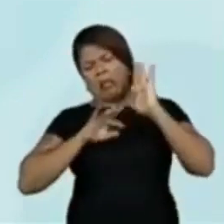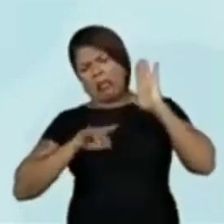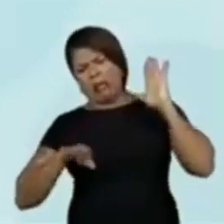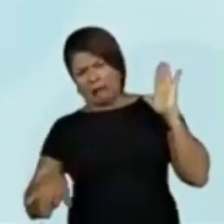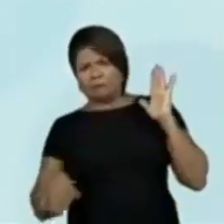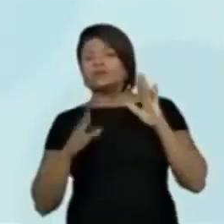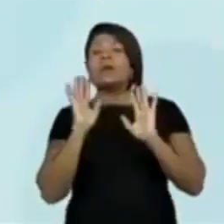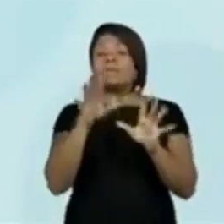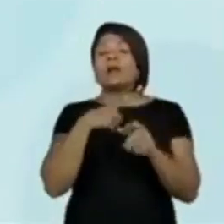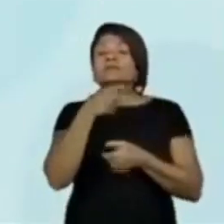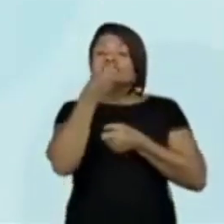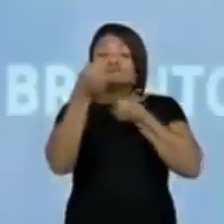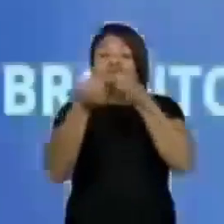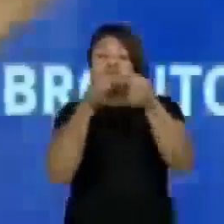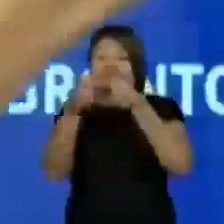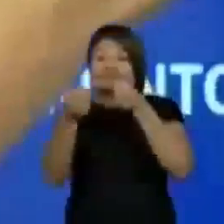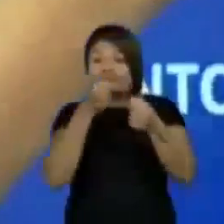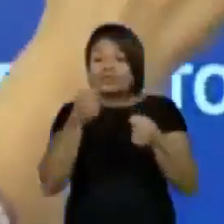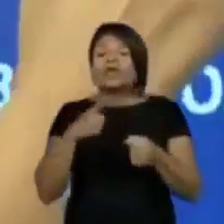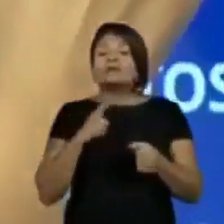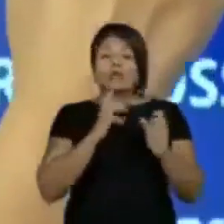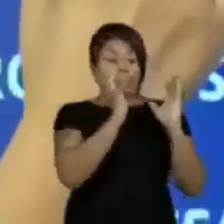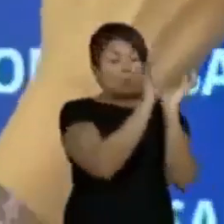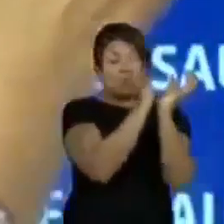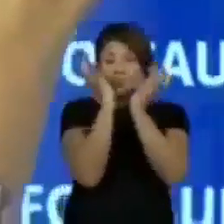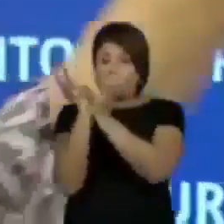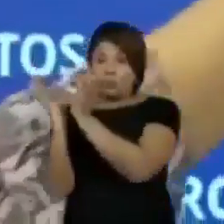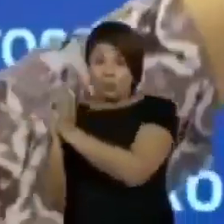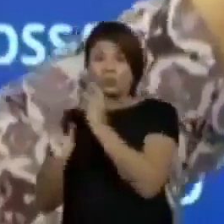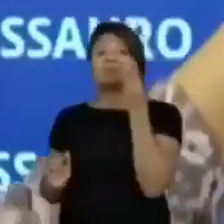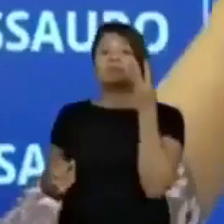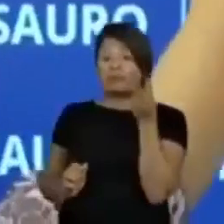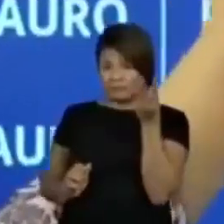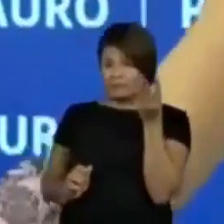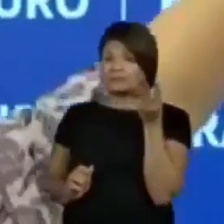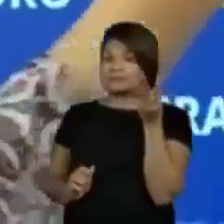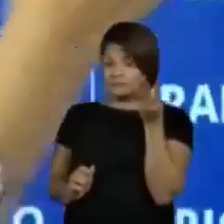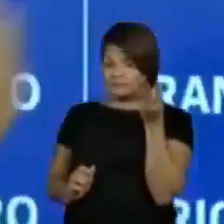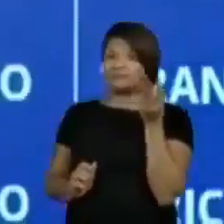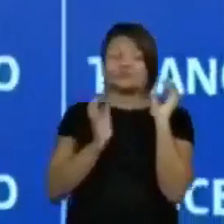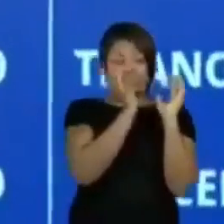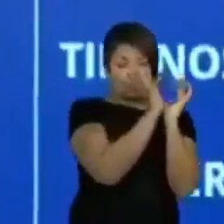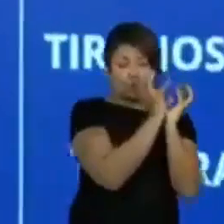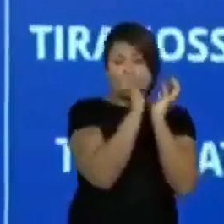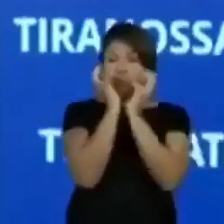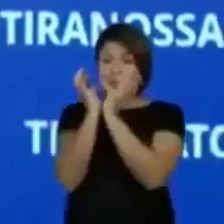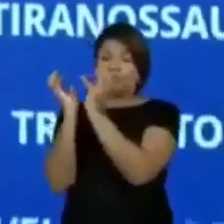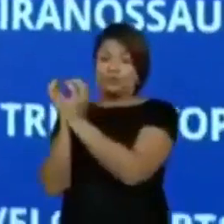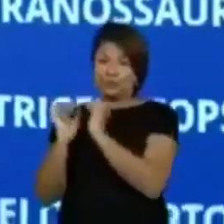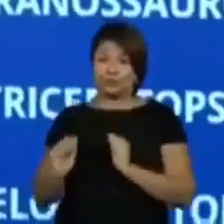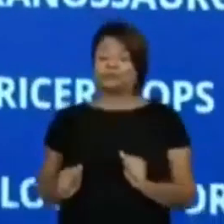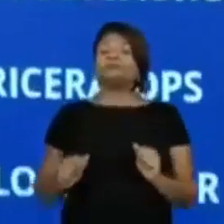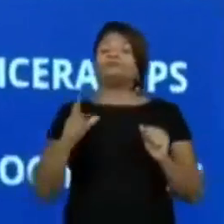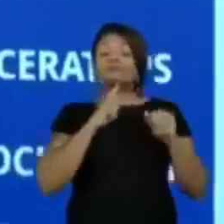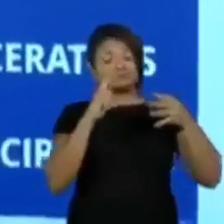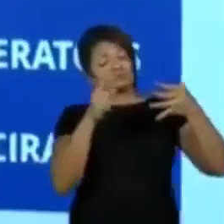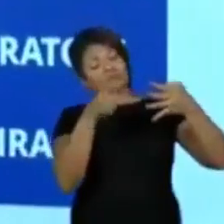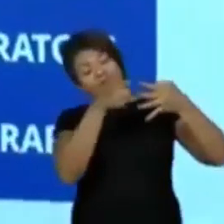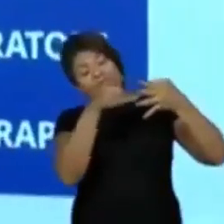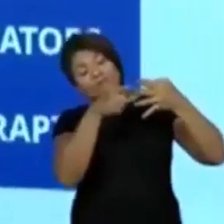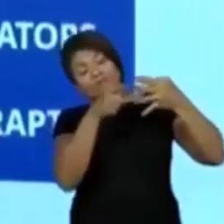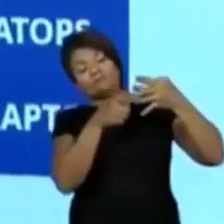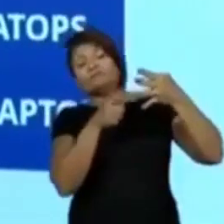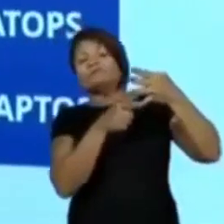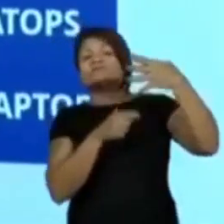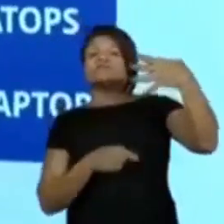enquete com 3 grupos e olha que bacana, 4 dinossauros em cada um.